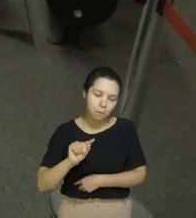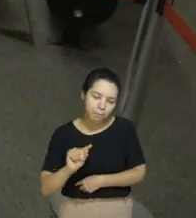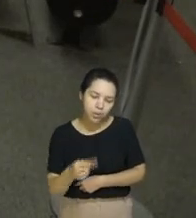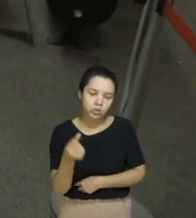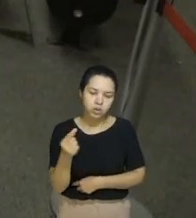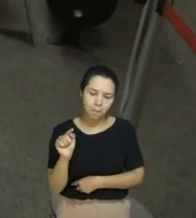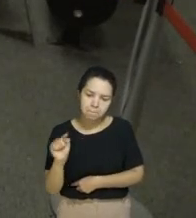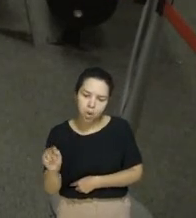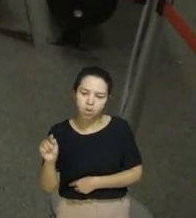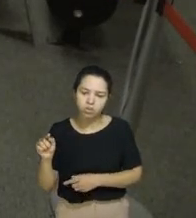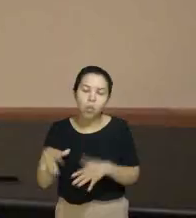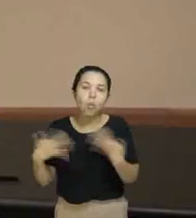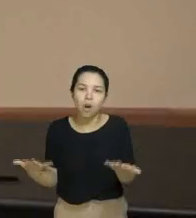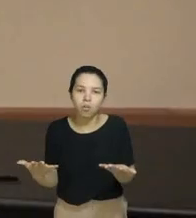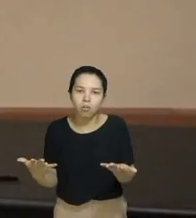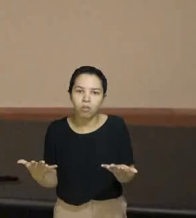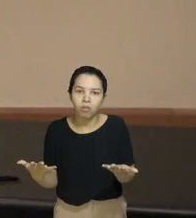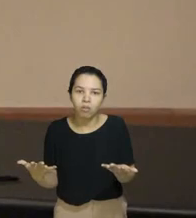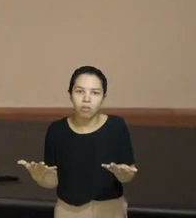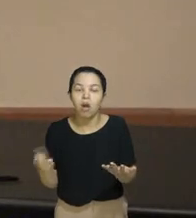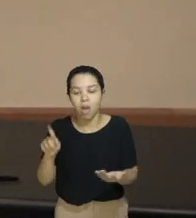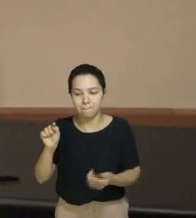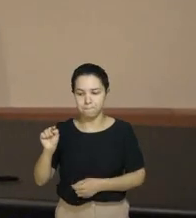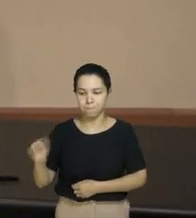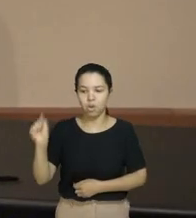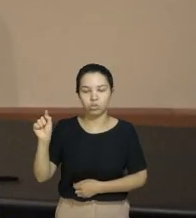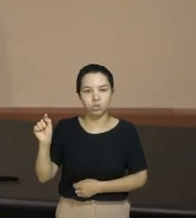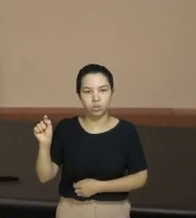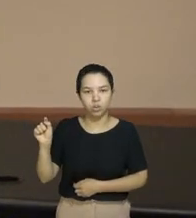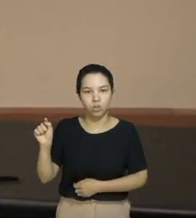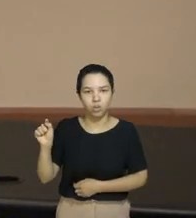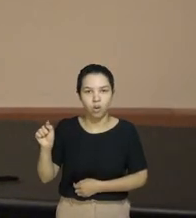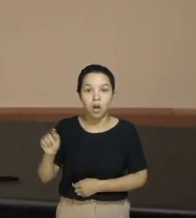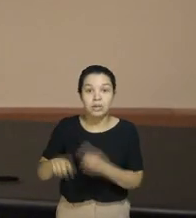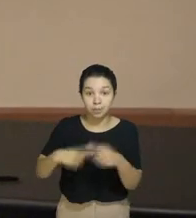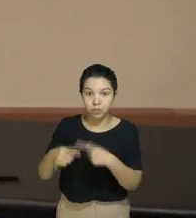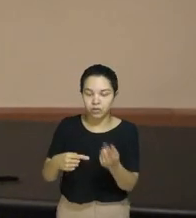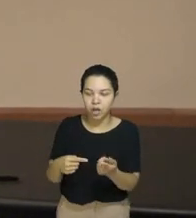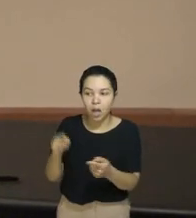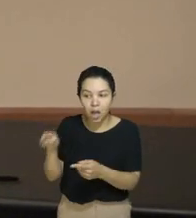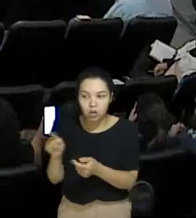Ponto final. João e Maria foram ao cinema?